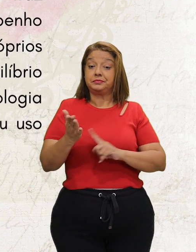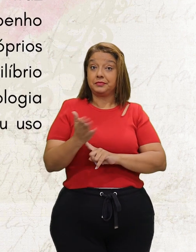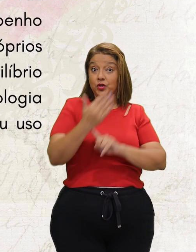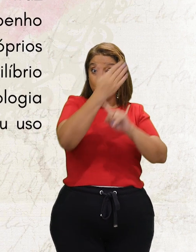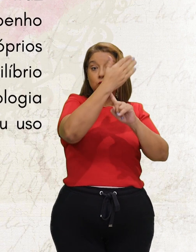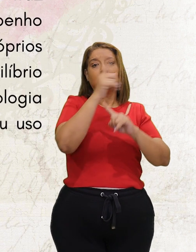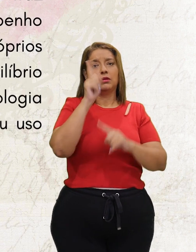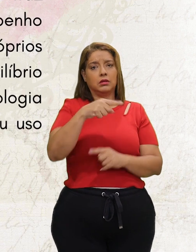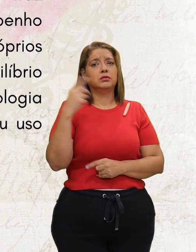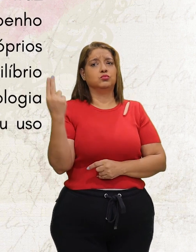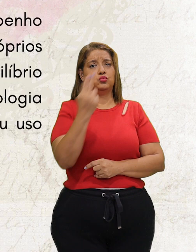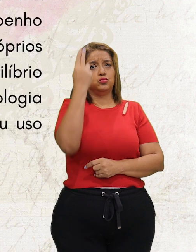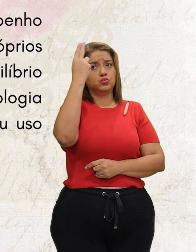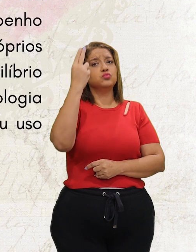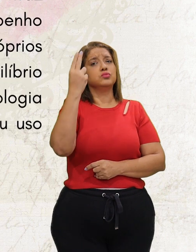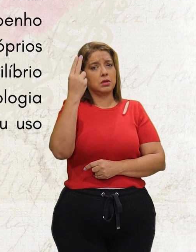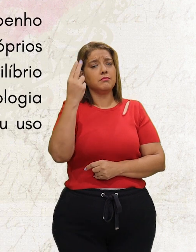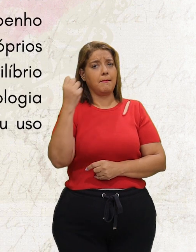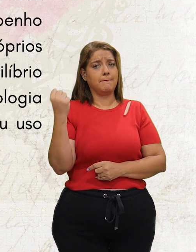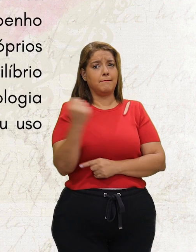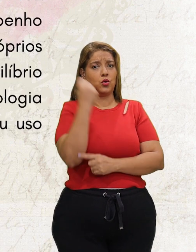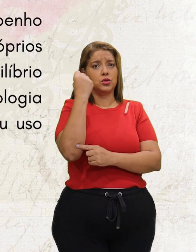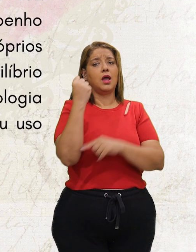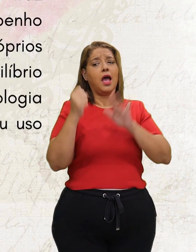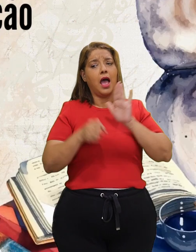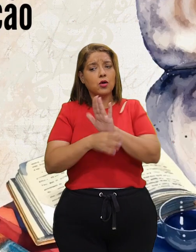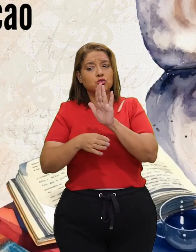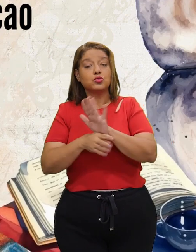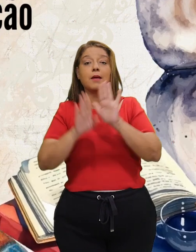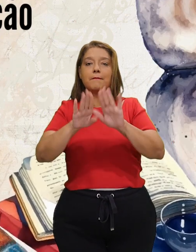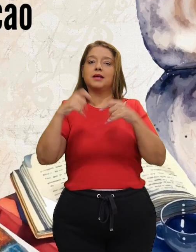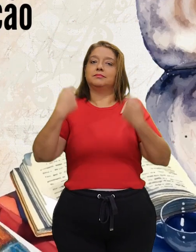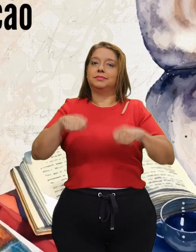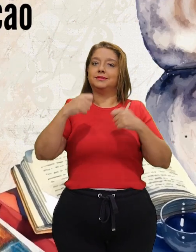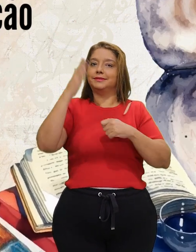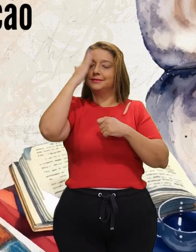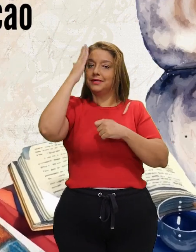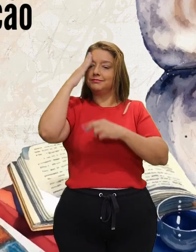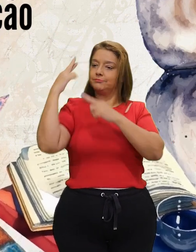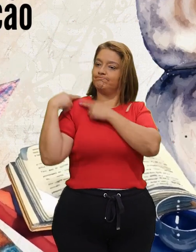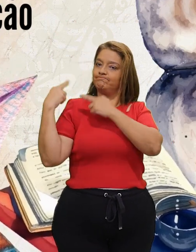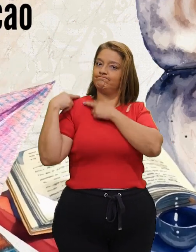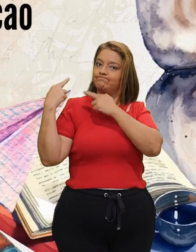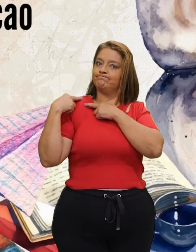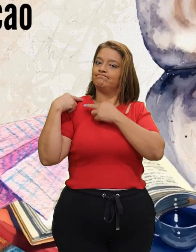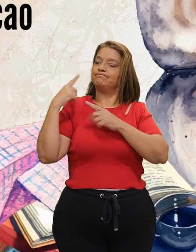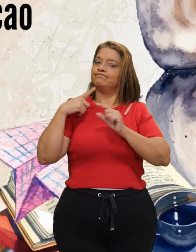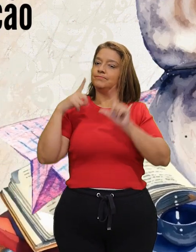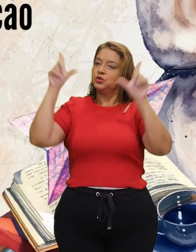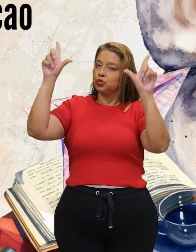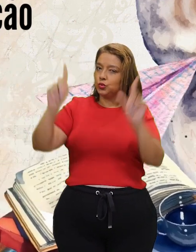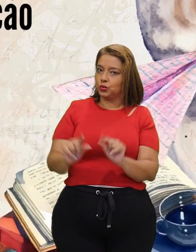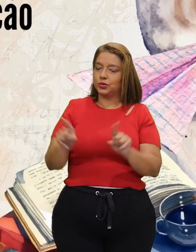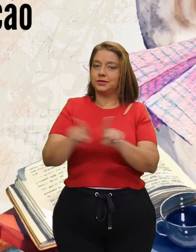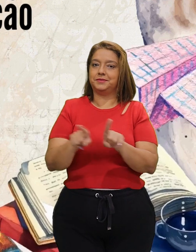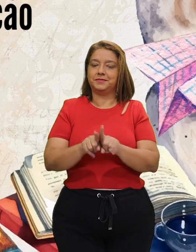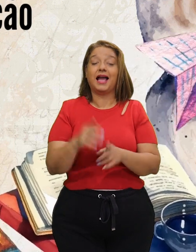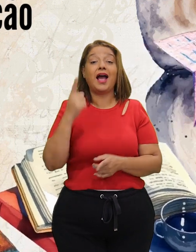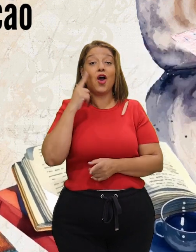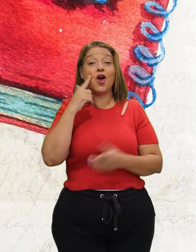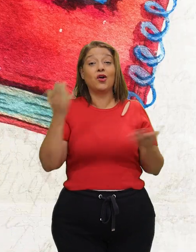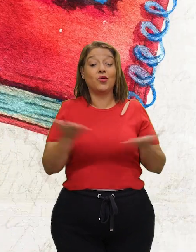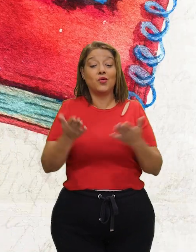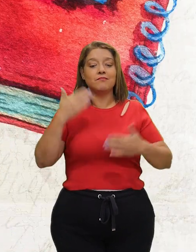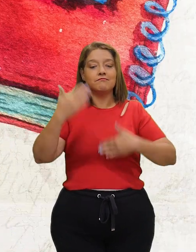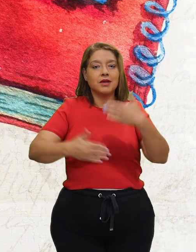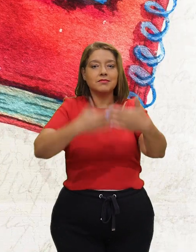educação, desde que seu uso seja responsável e moderado. Veja agora o passo a passo para a produção de um artigo de opinião.